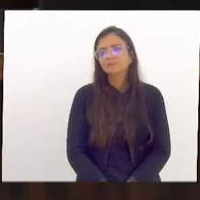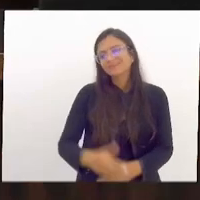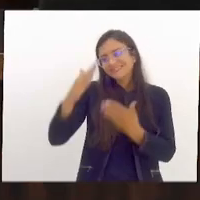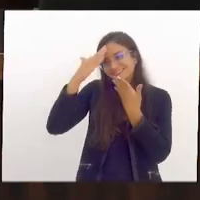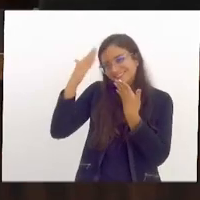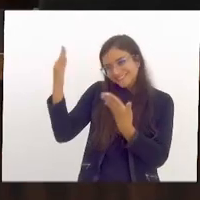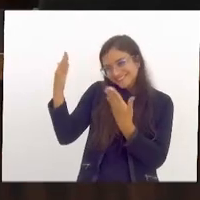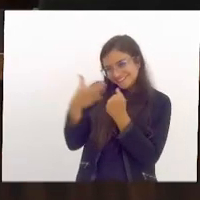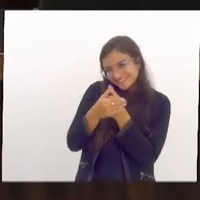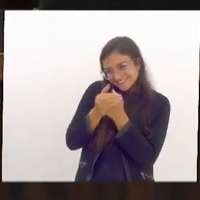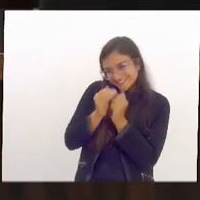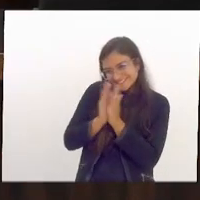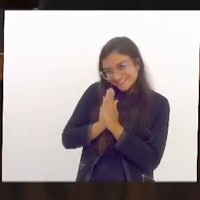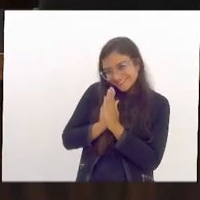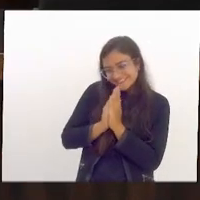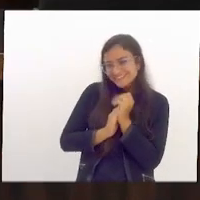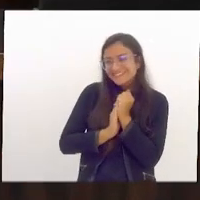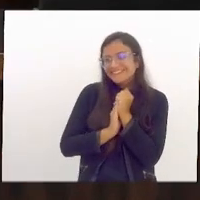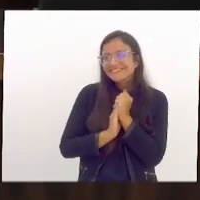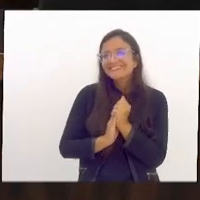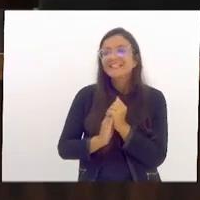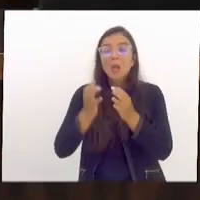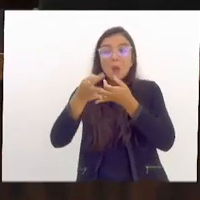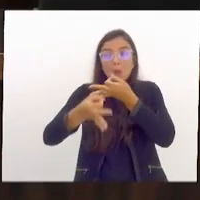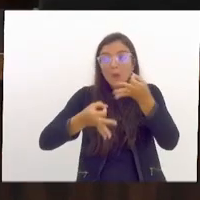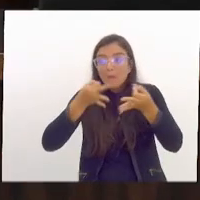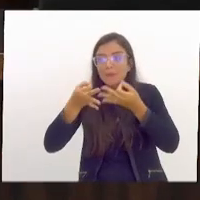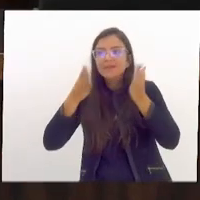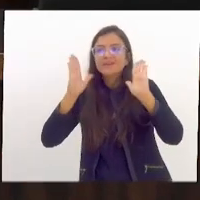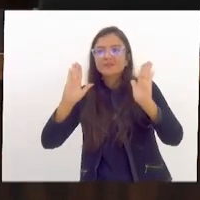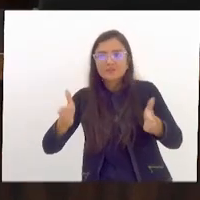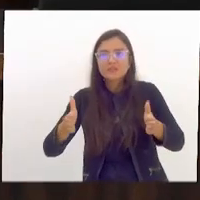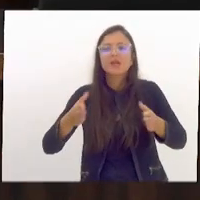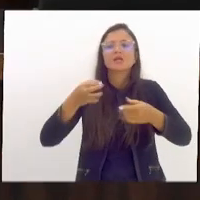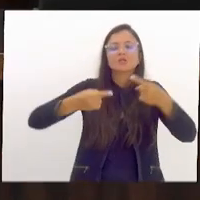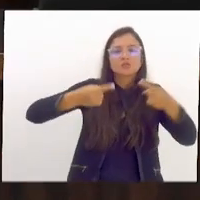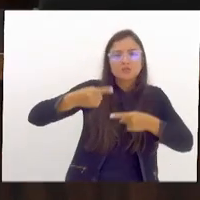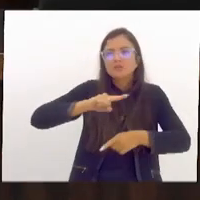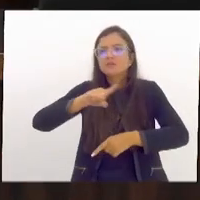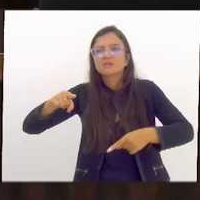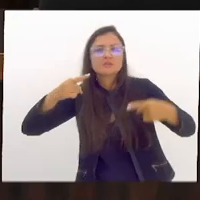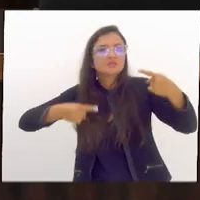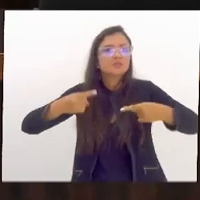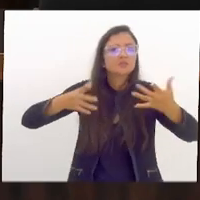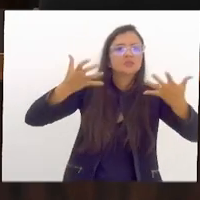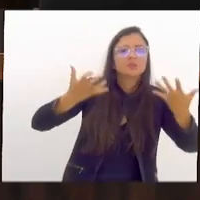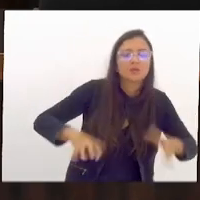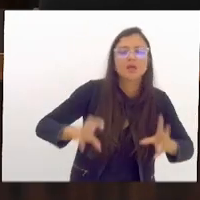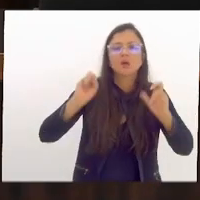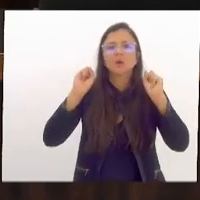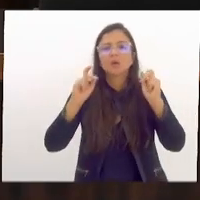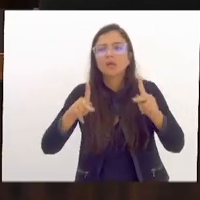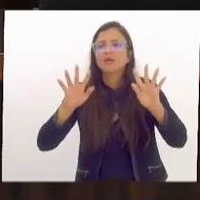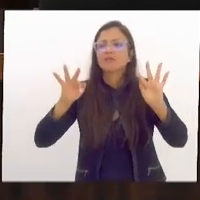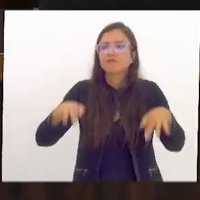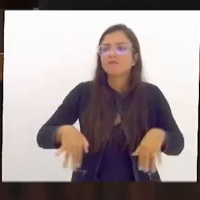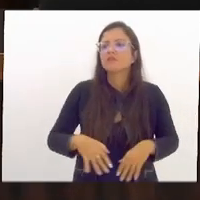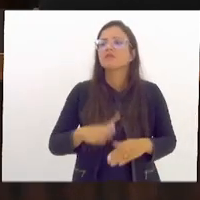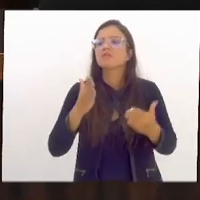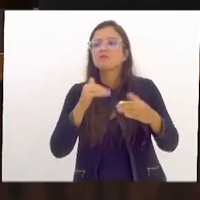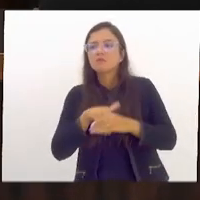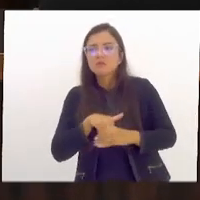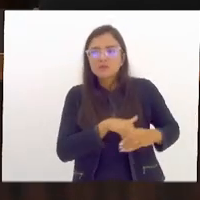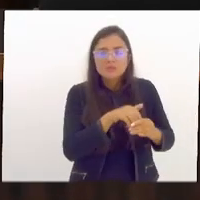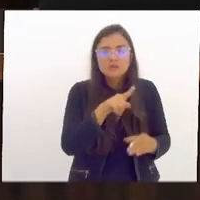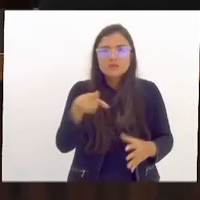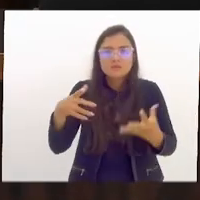Obrigada, meu querido decano. Com os pareceres emitidos, em discussão. Não havendo que queira discutir, encerrada a discussão. Em votação, os senhores